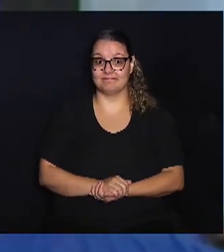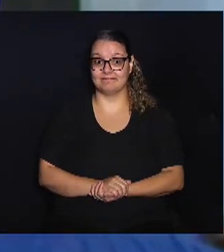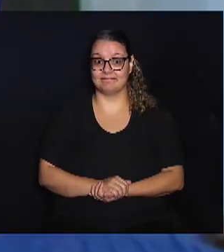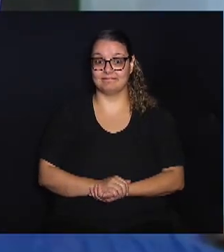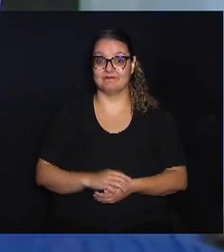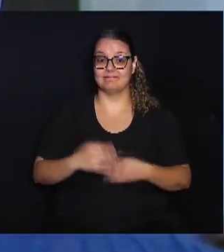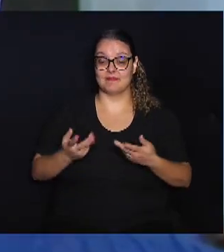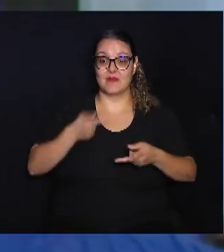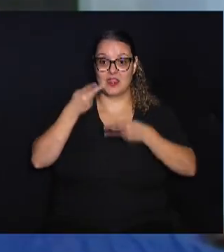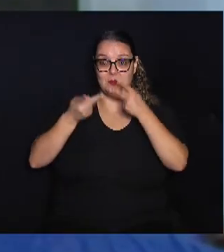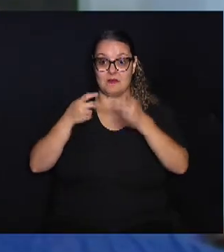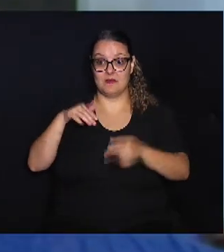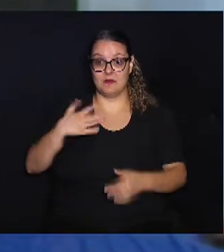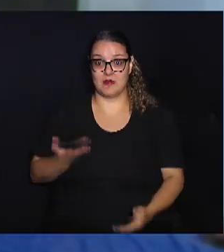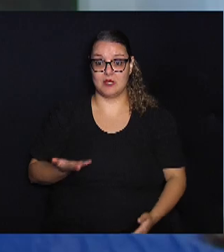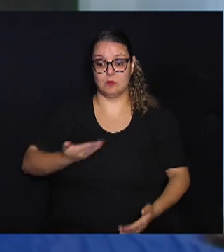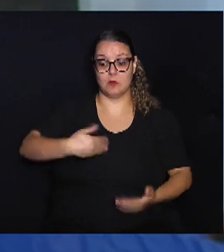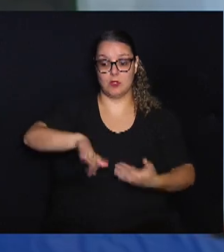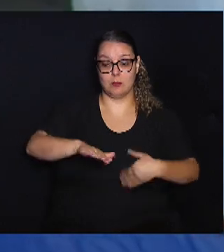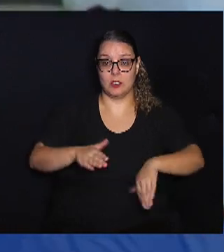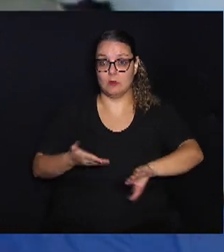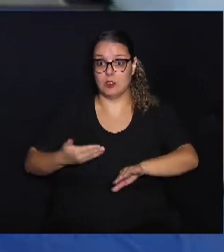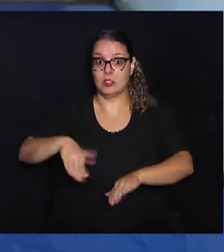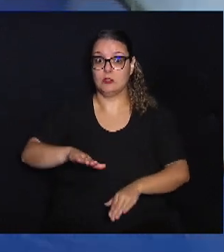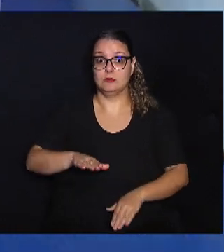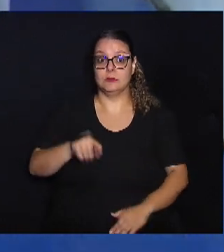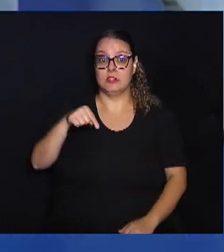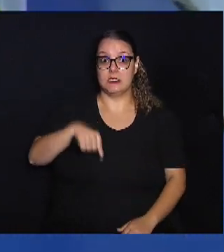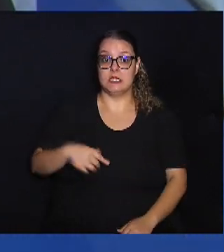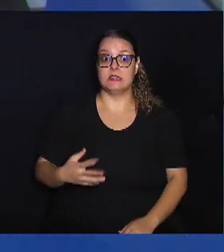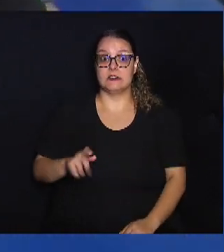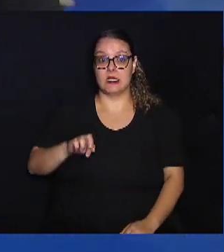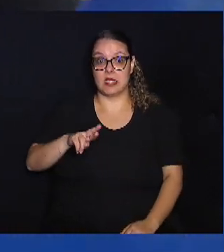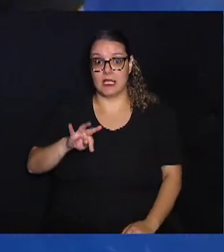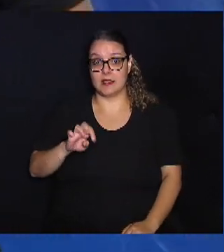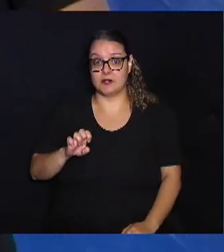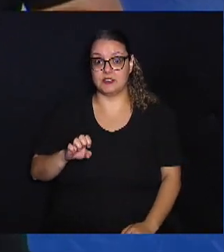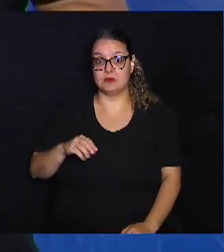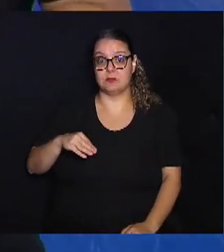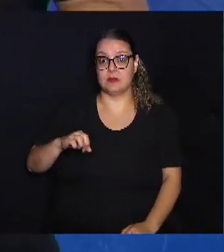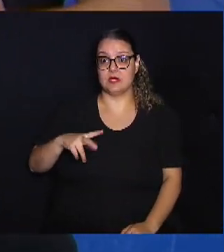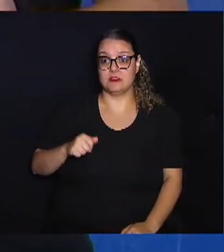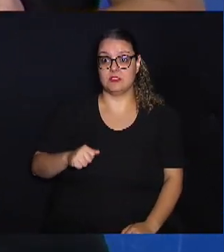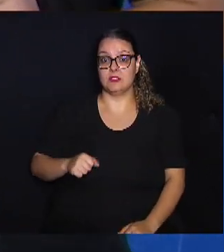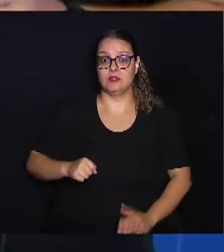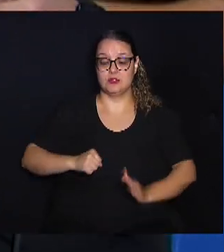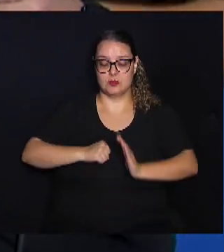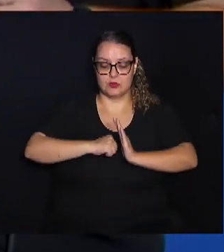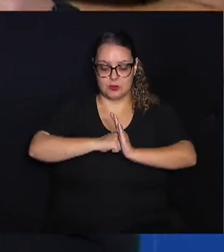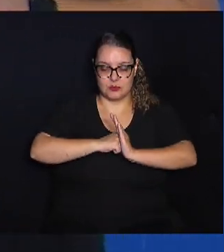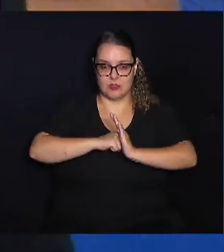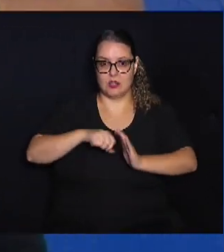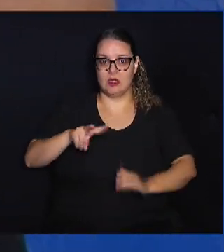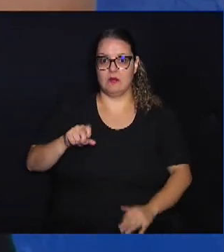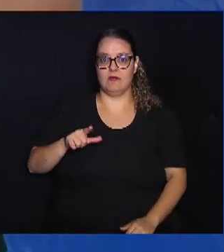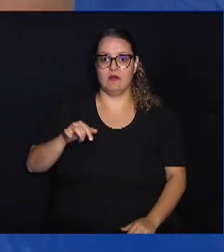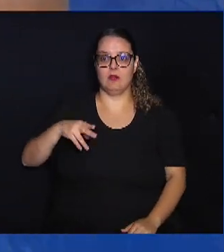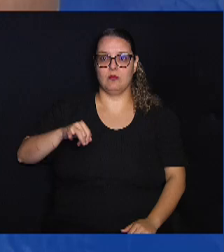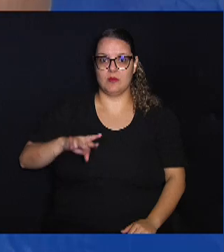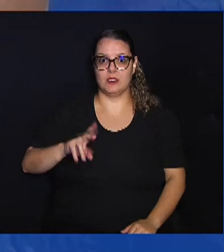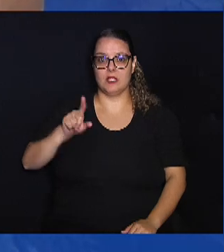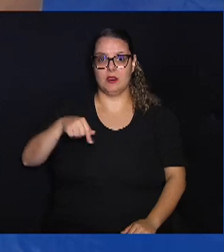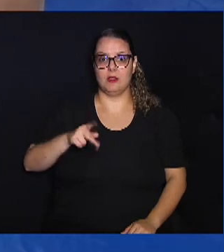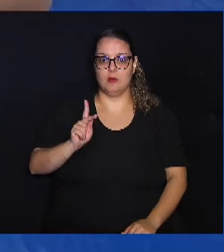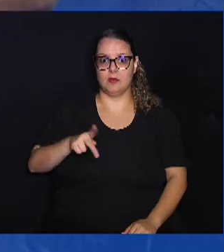E para falar mais sobre o Karatê, essa arte marcial japonesa, eu estou aqui com o sensei Valmir Zusa, ele que é professor de